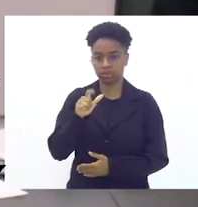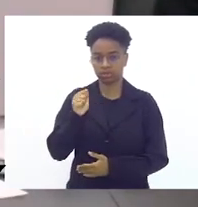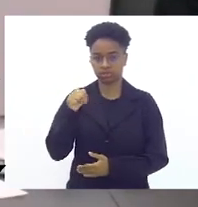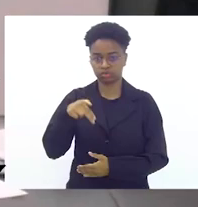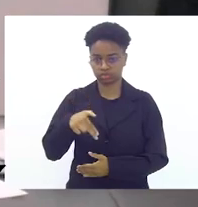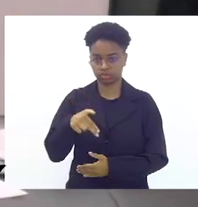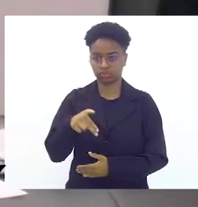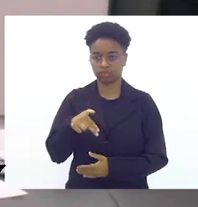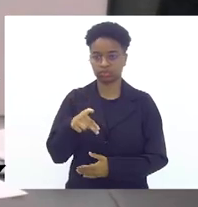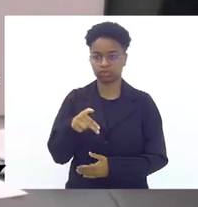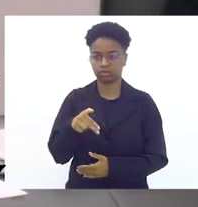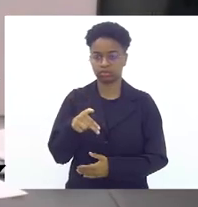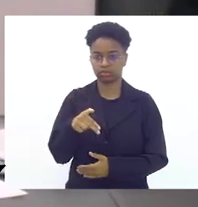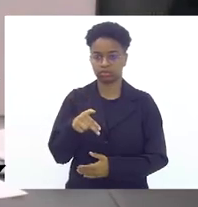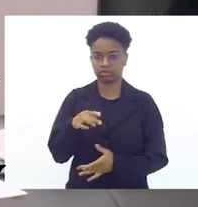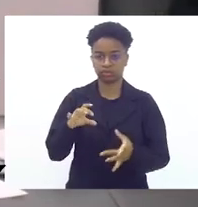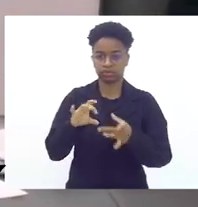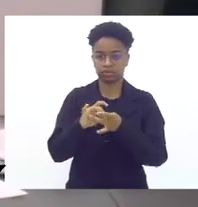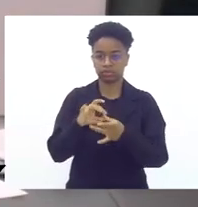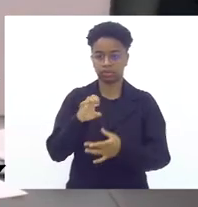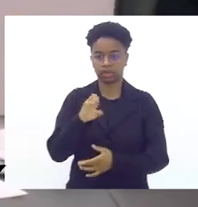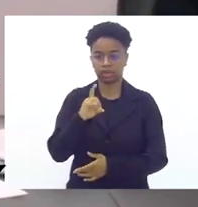da Educação